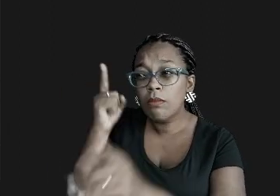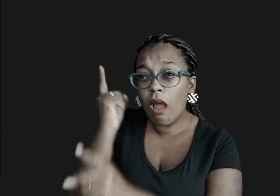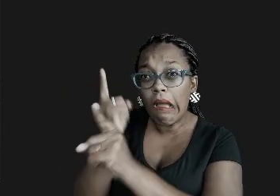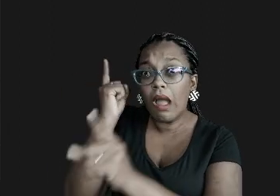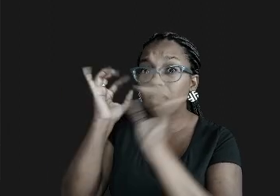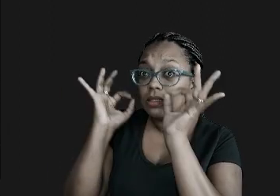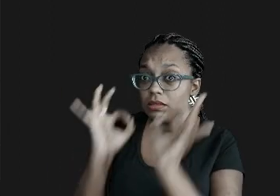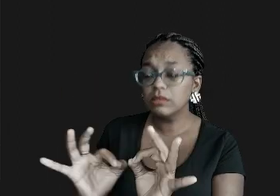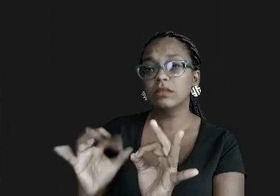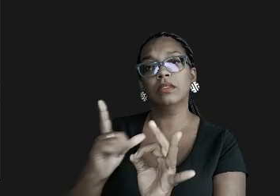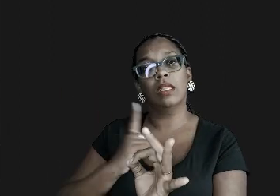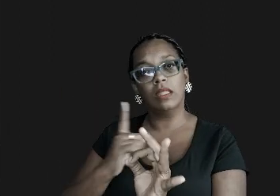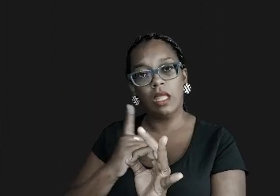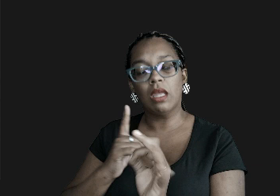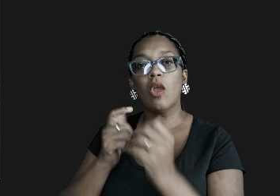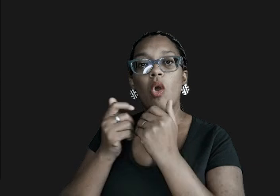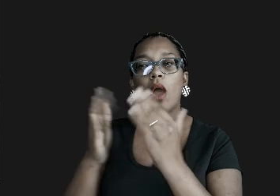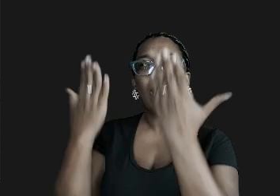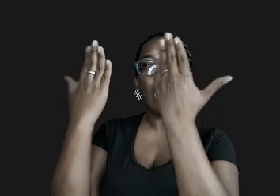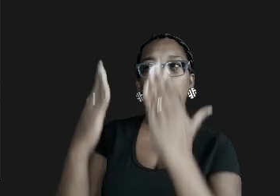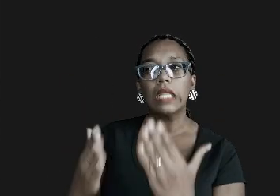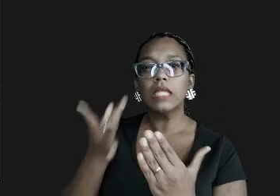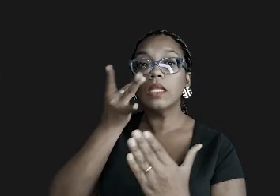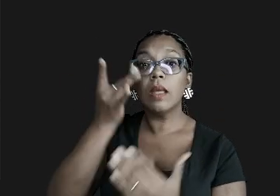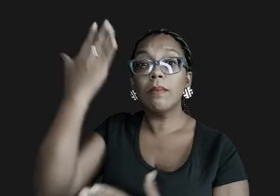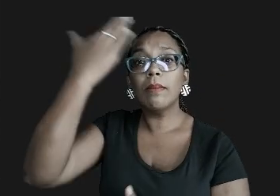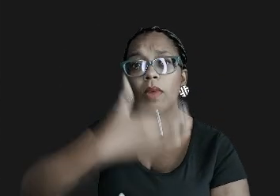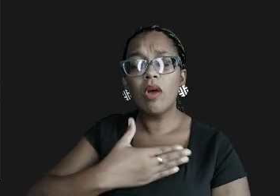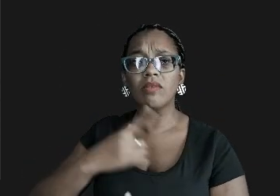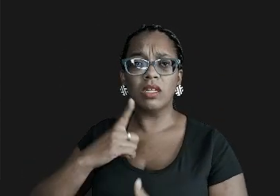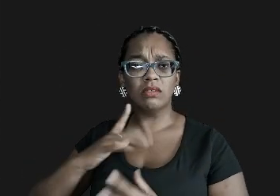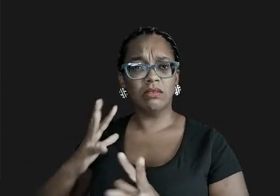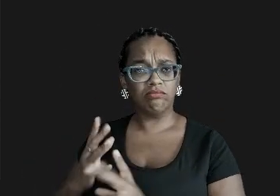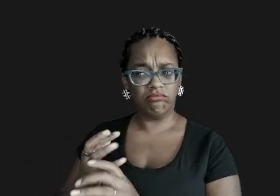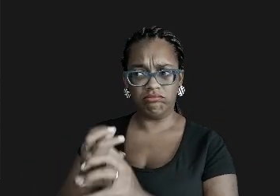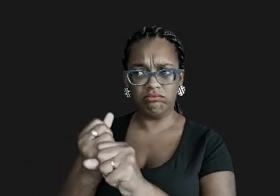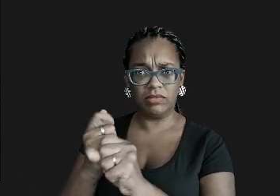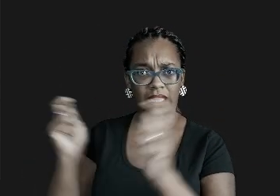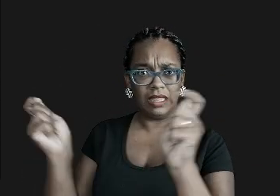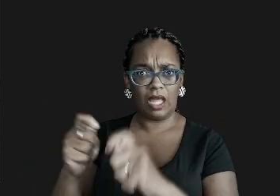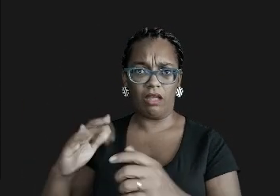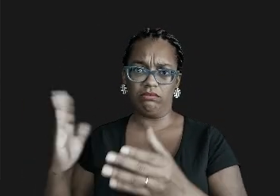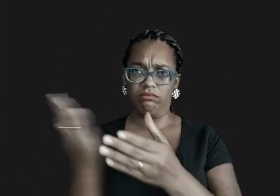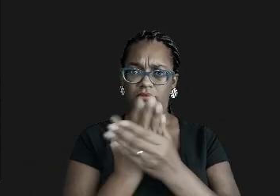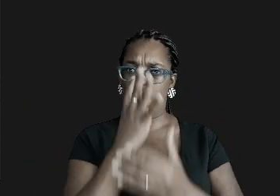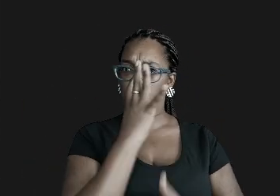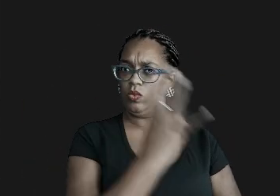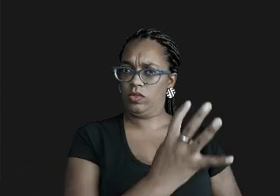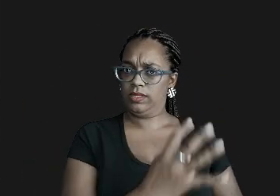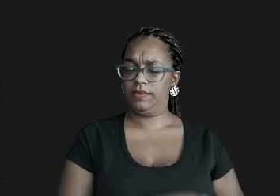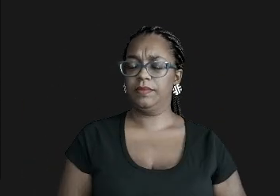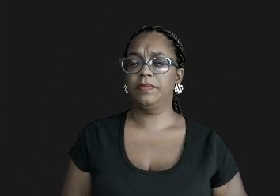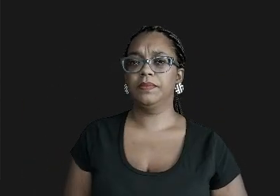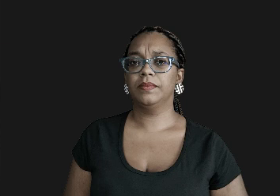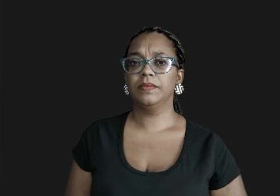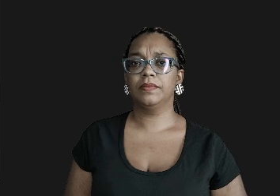se existe de fato a partir da análise das provas substâncias suficiente para se fazer uma peça acusatória